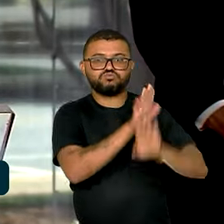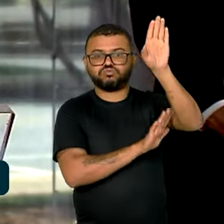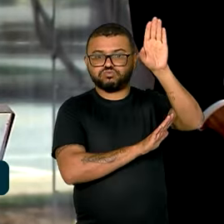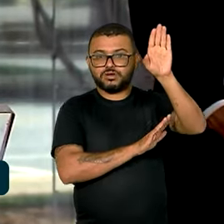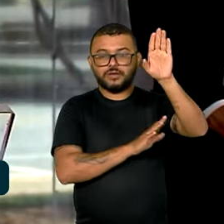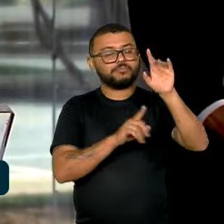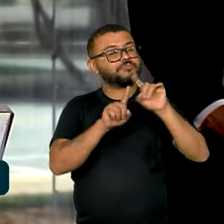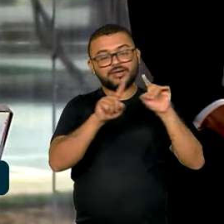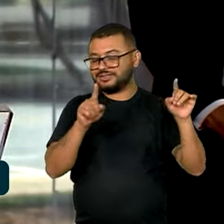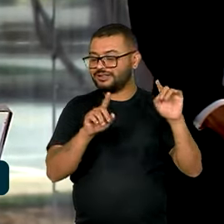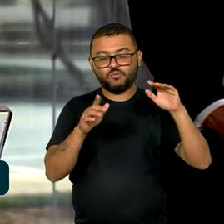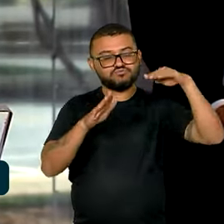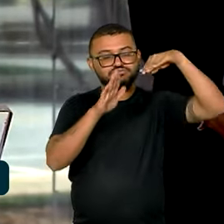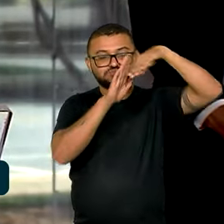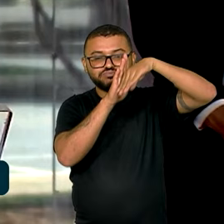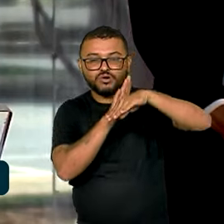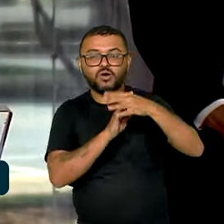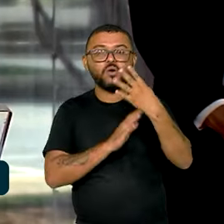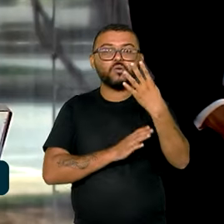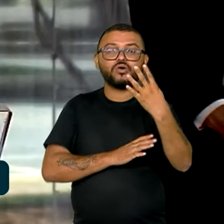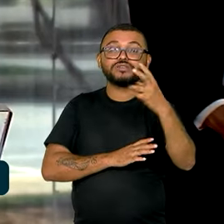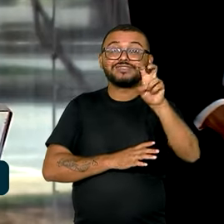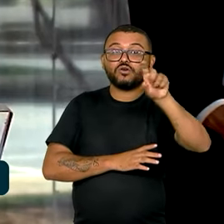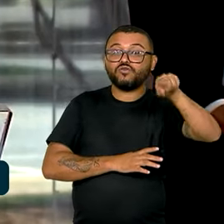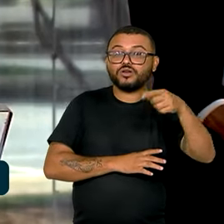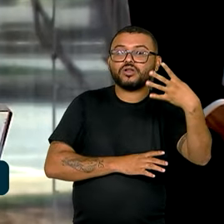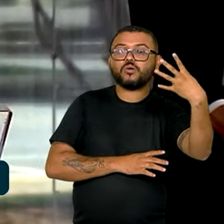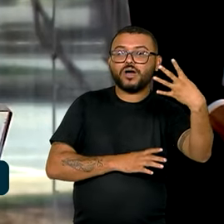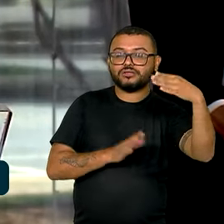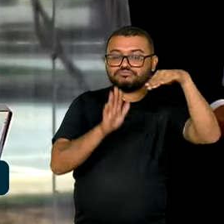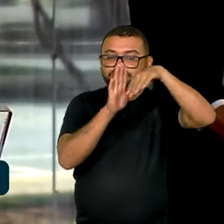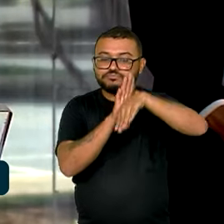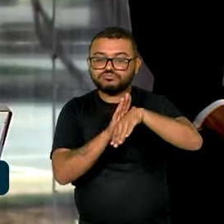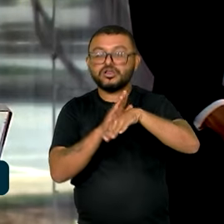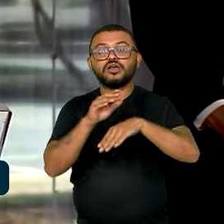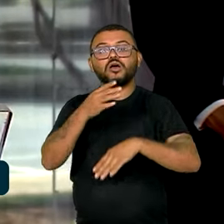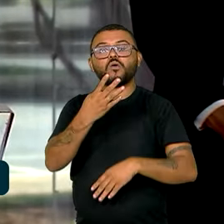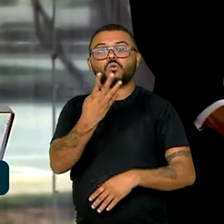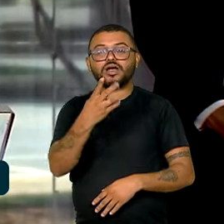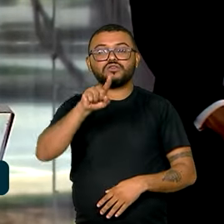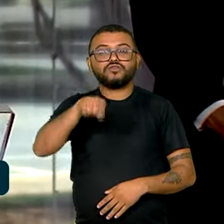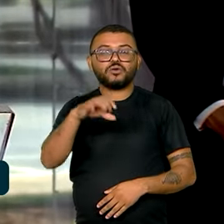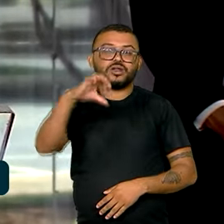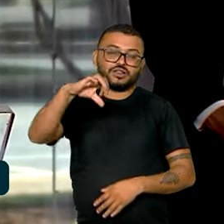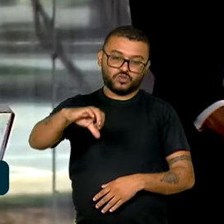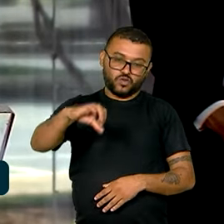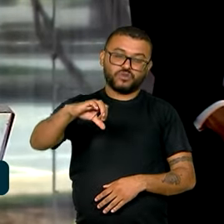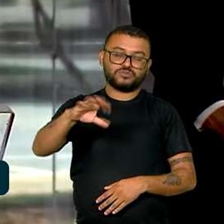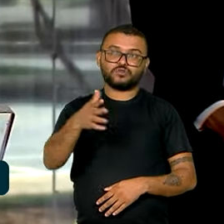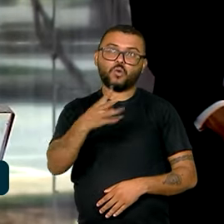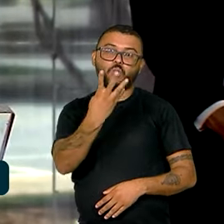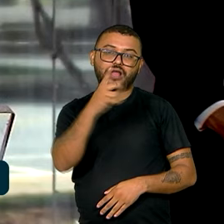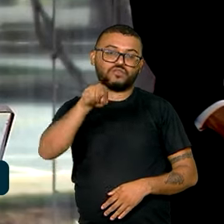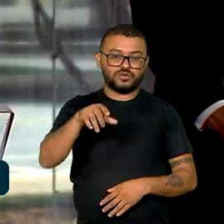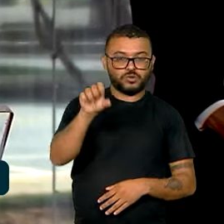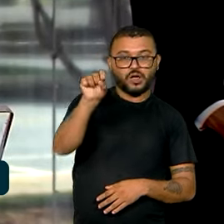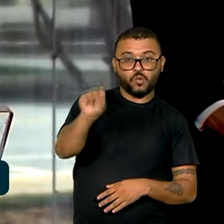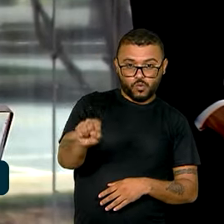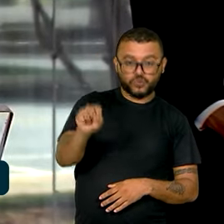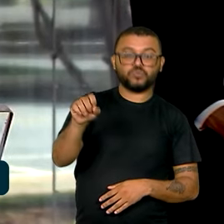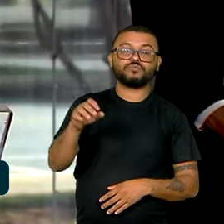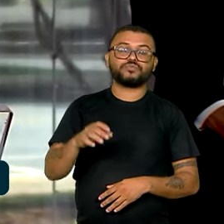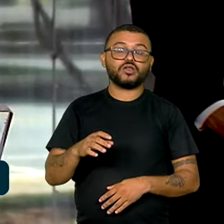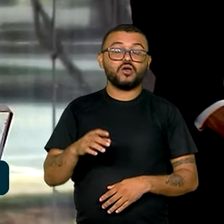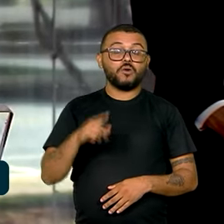Ele caiu 5,4 para 4,9, 4,8.